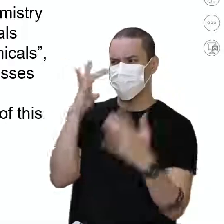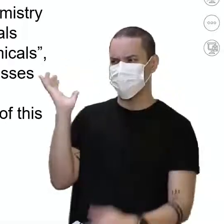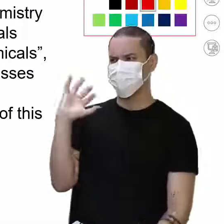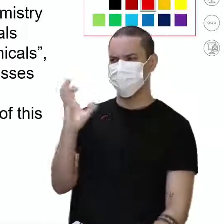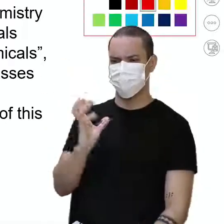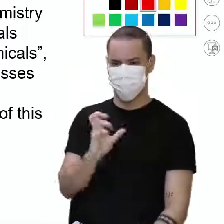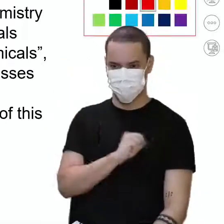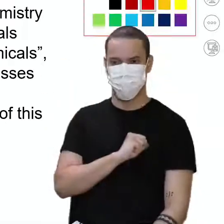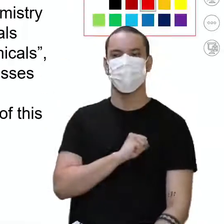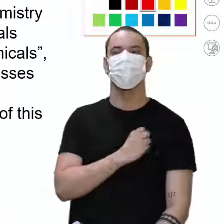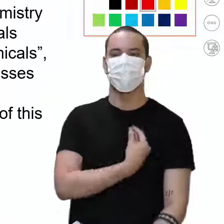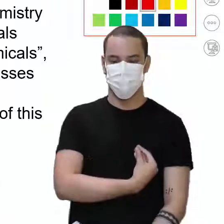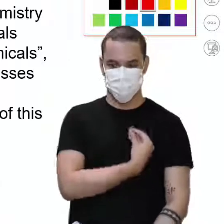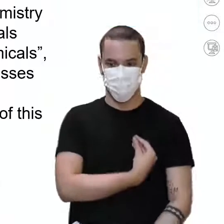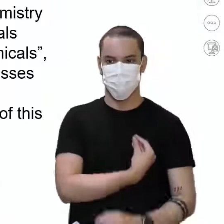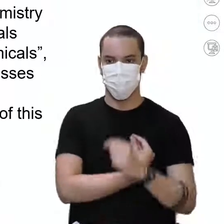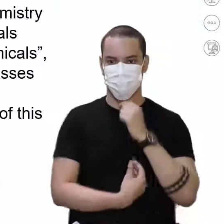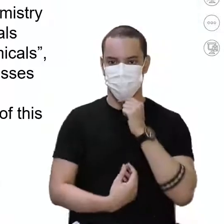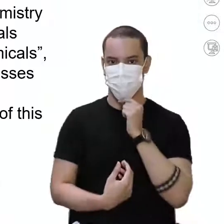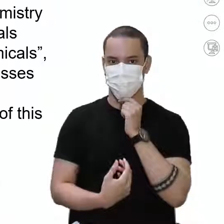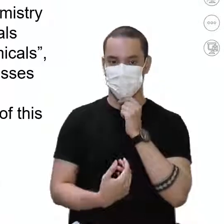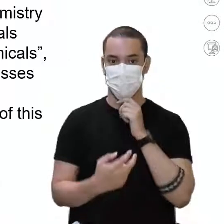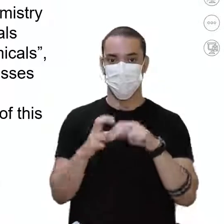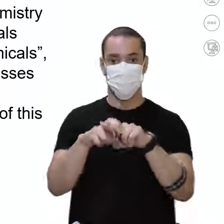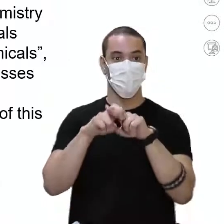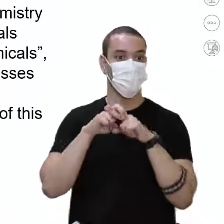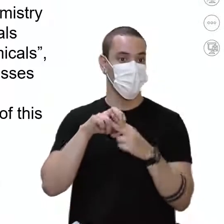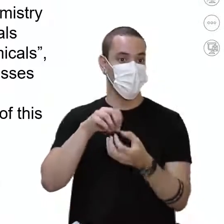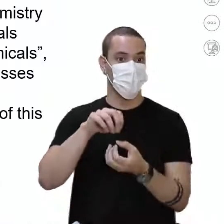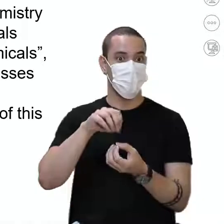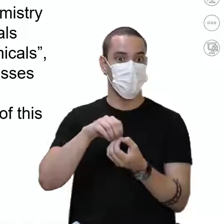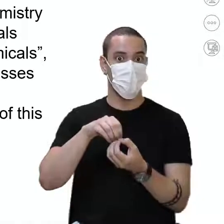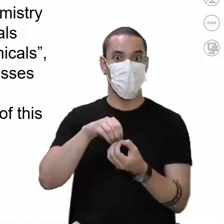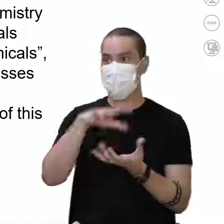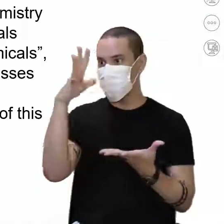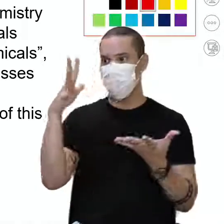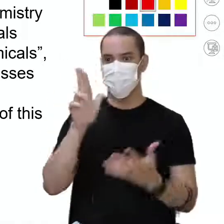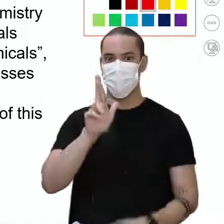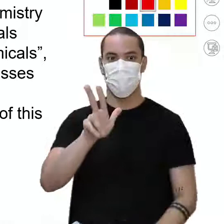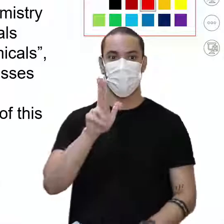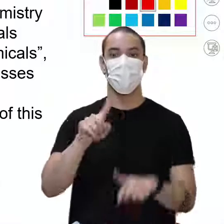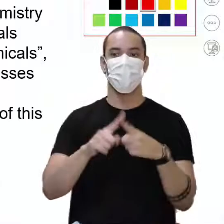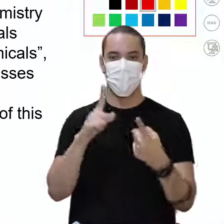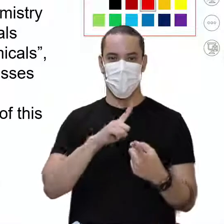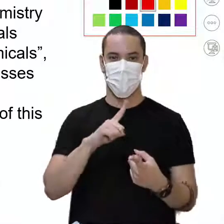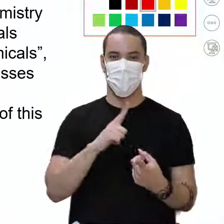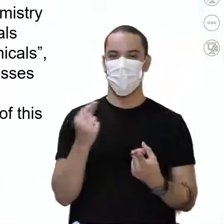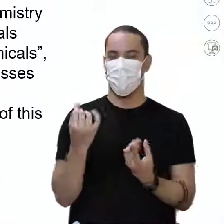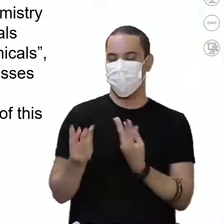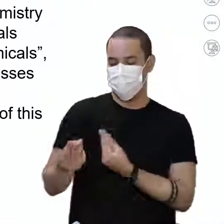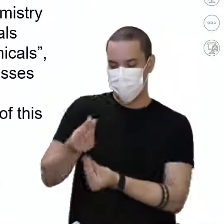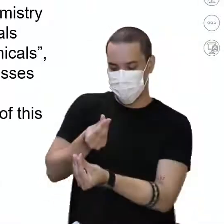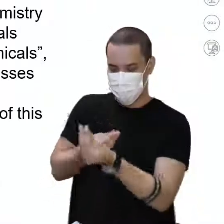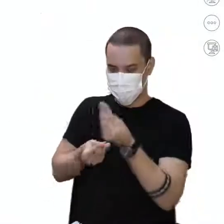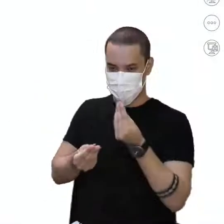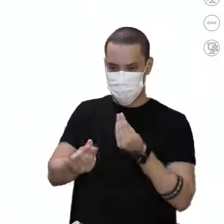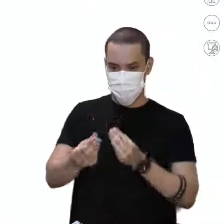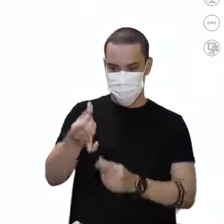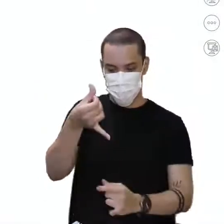apaixonados, existe sim. Então essa aí é a mágica, não existe poções mágicas, mas existem as químicas que fazem um